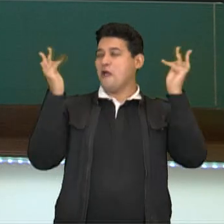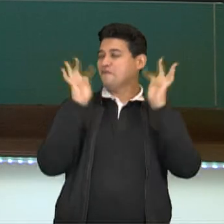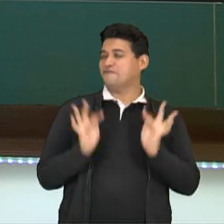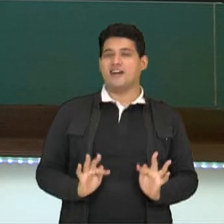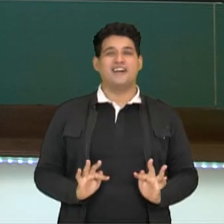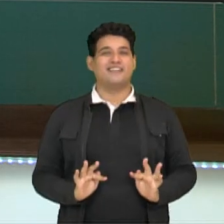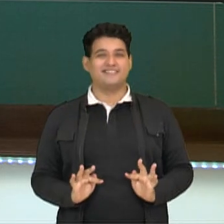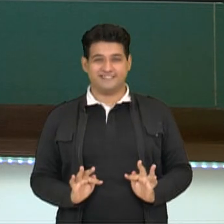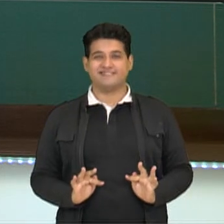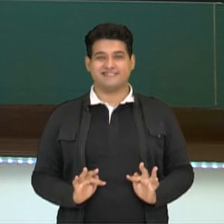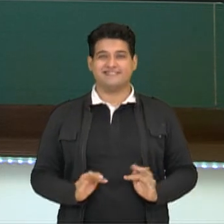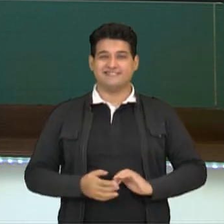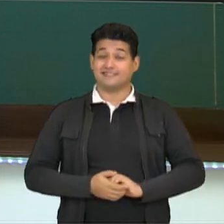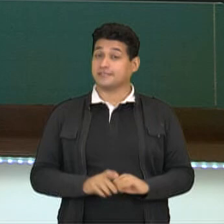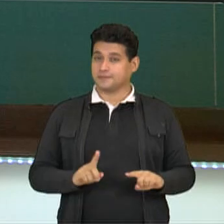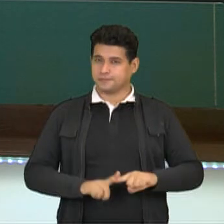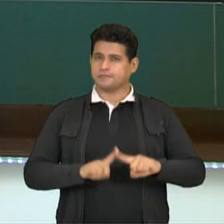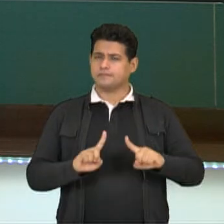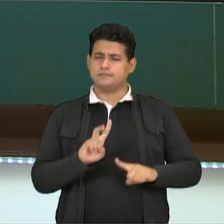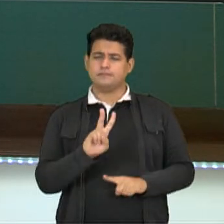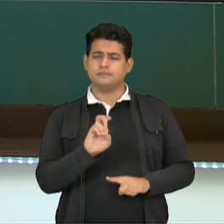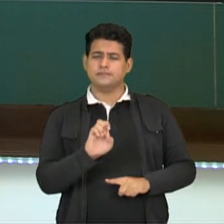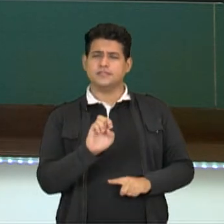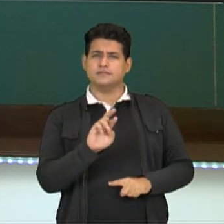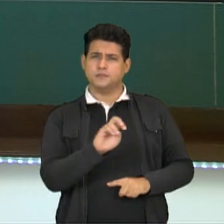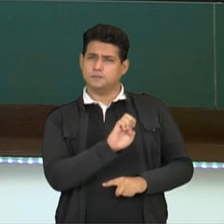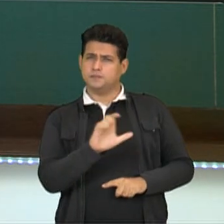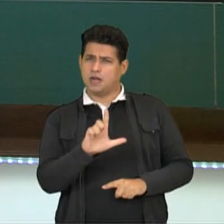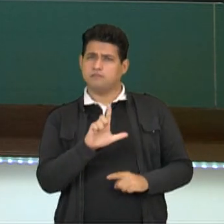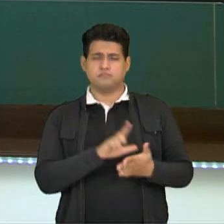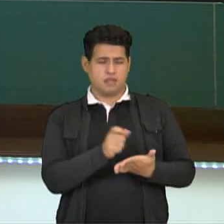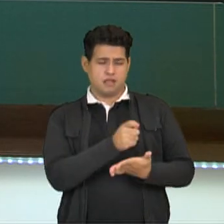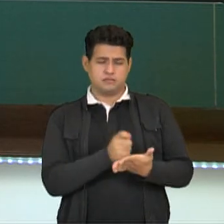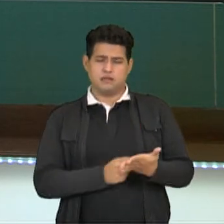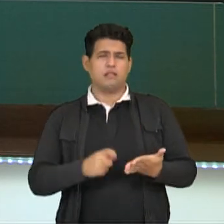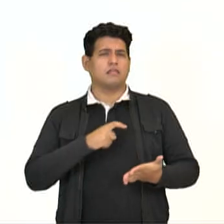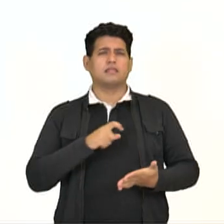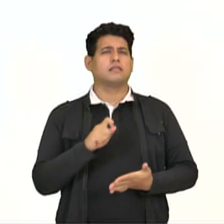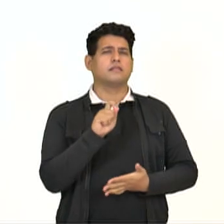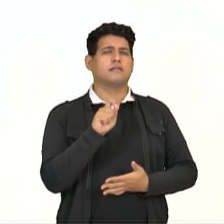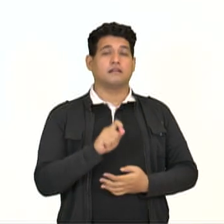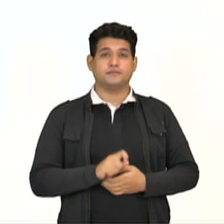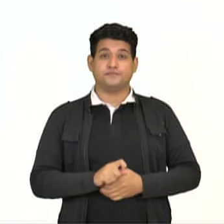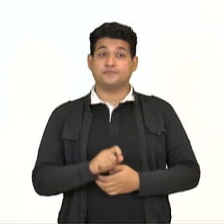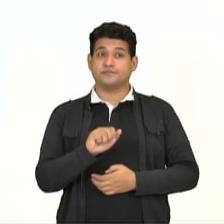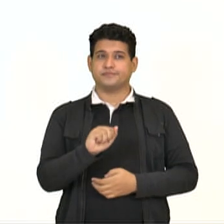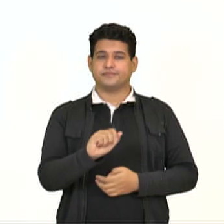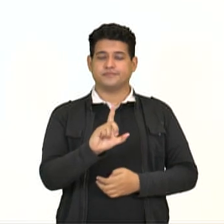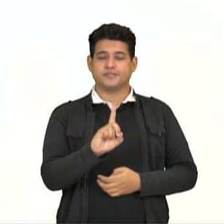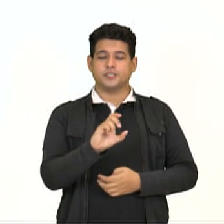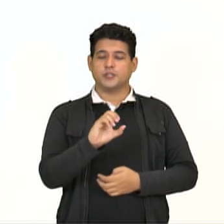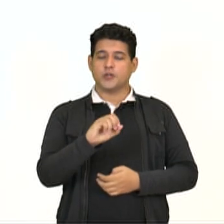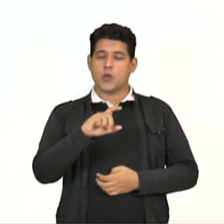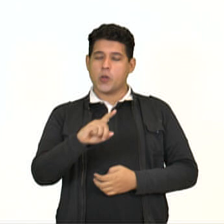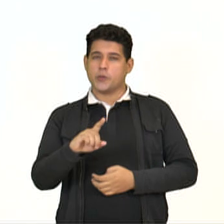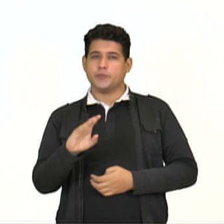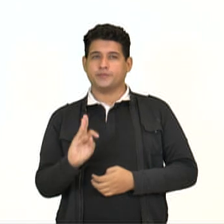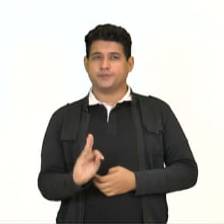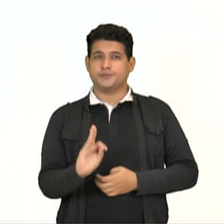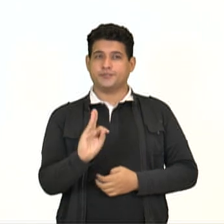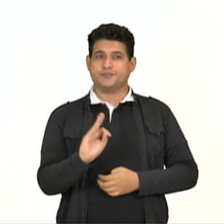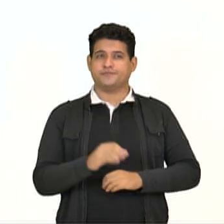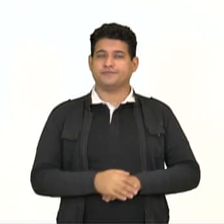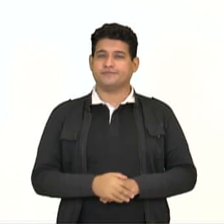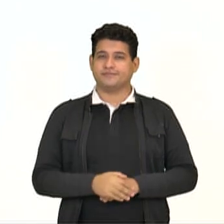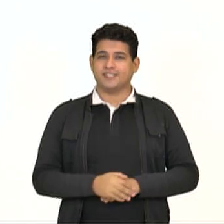felicidade. E na parte verbal, que é a parte escrita, nós temos então adopt, don't shop. Veja